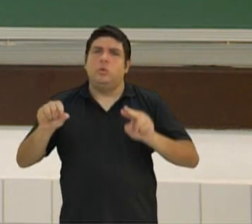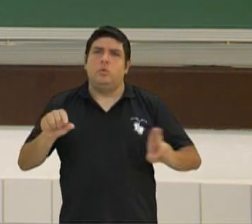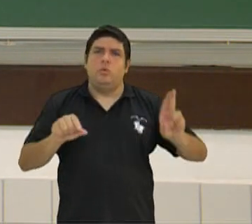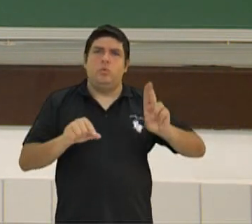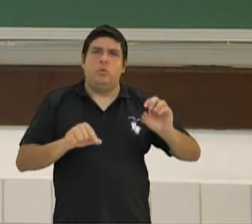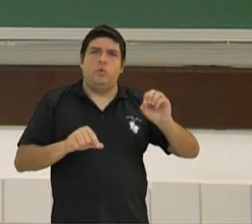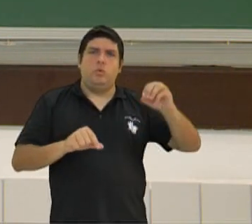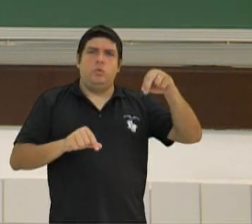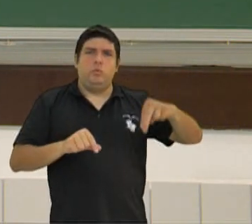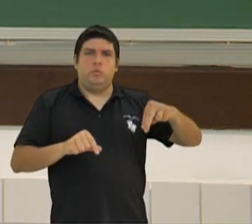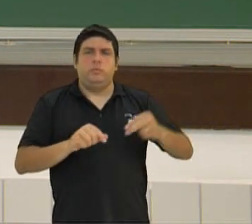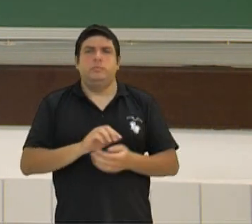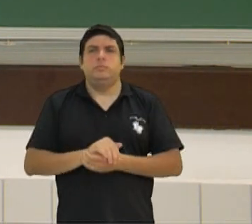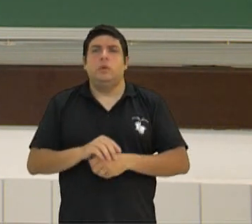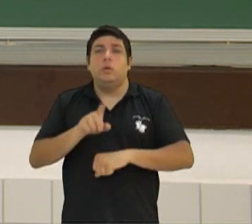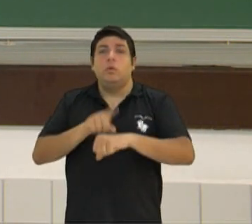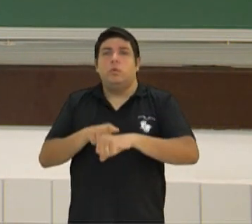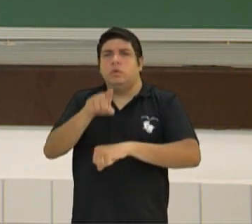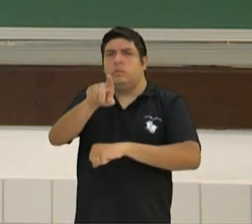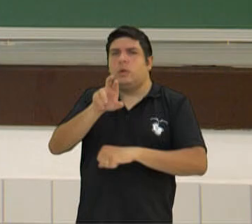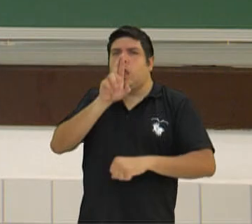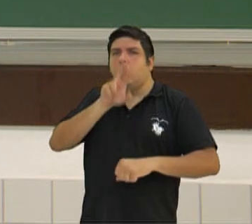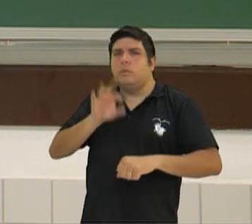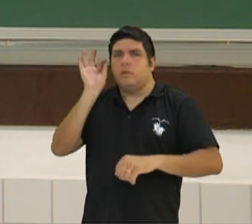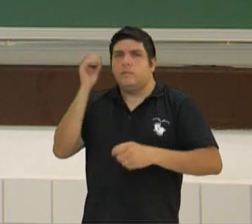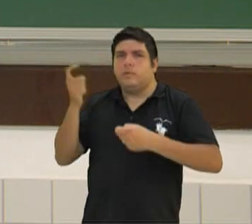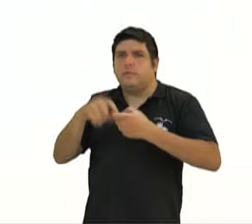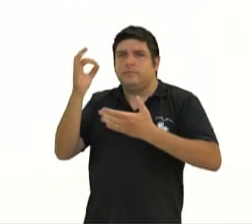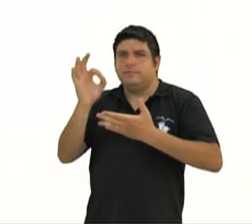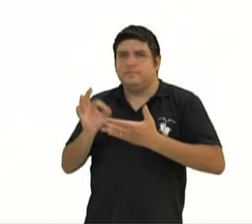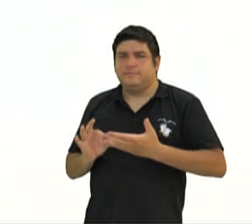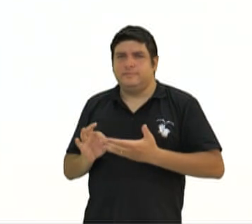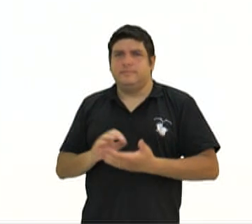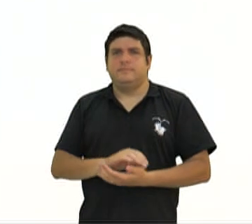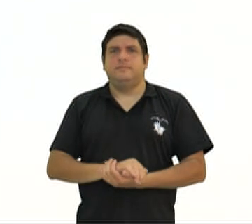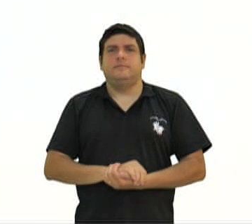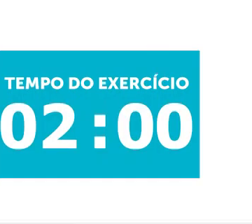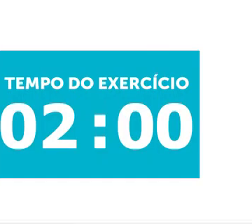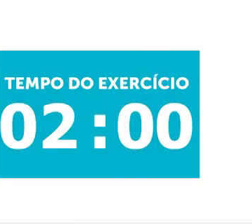on. Então, um tempinho para que vocês possam responder e já volto para a gente continuar falando aqui.